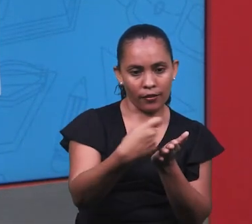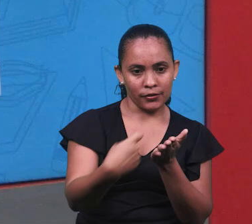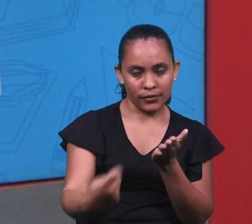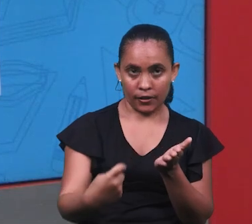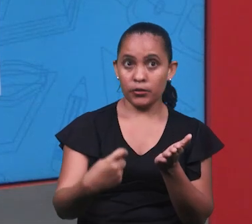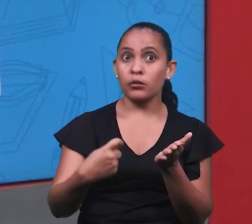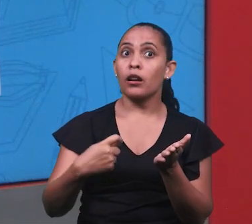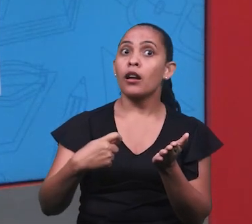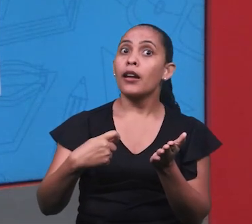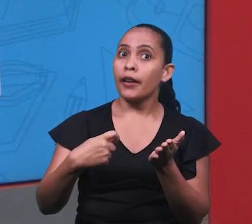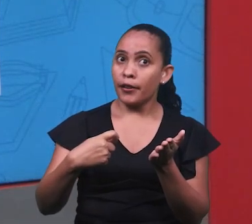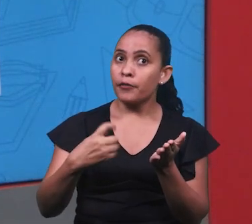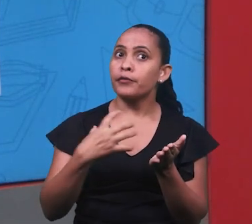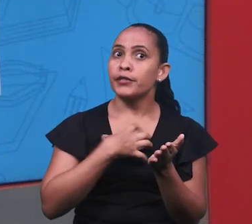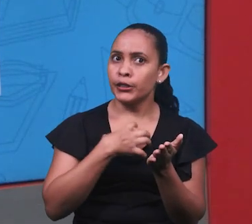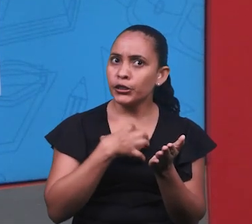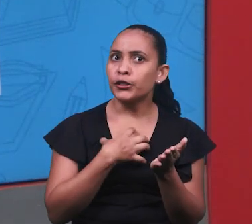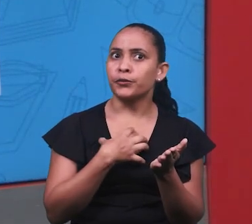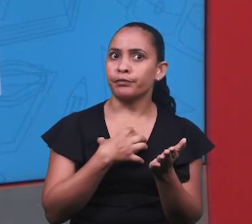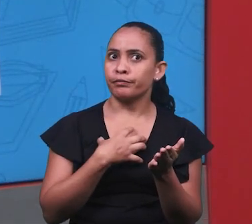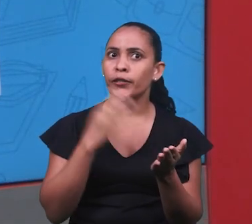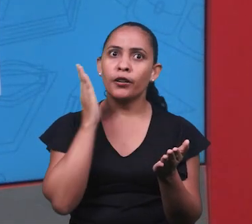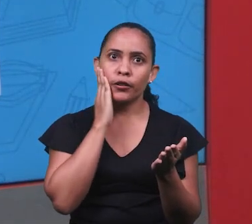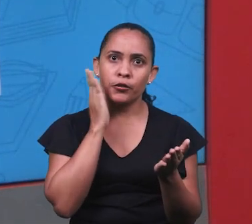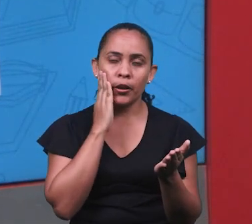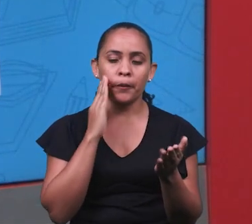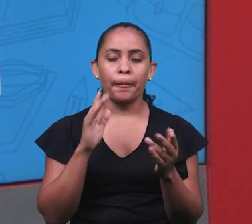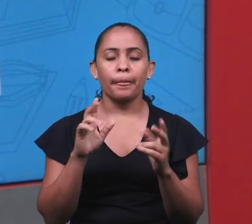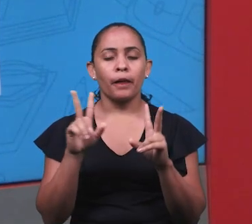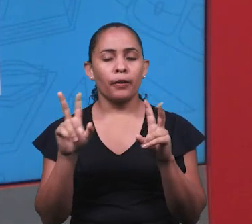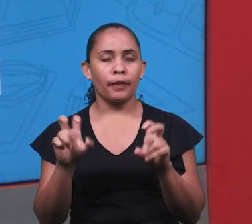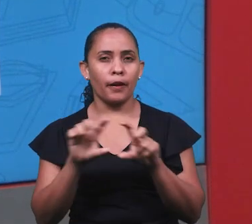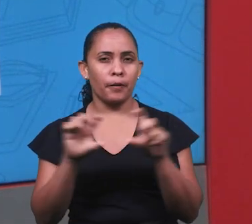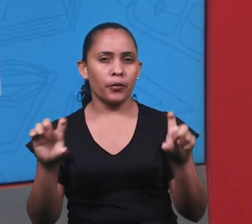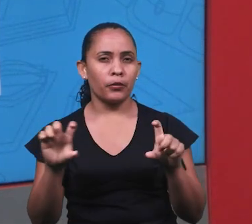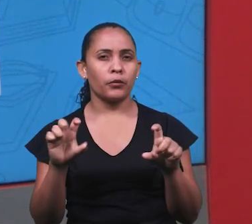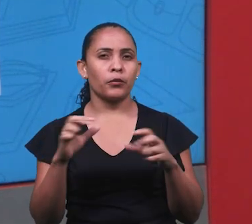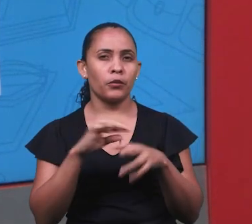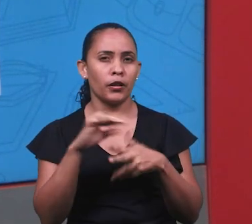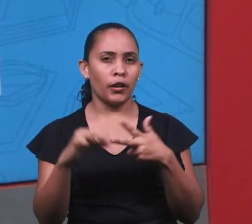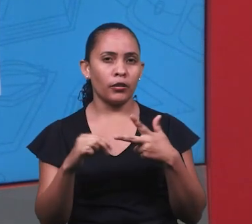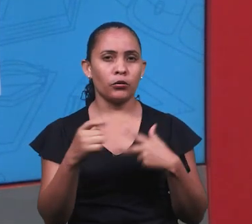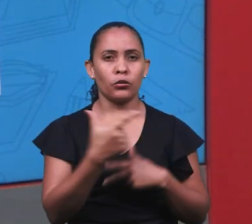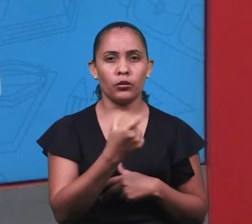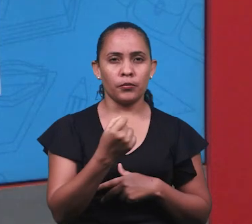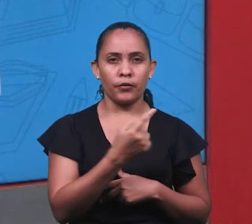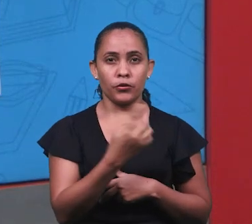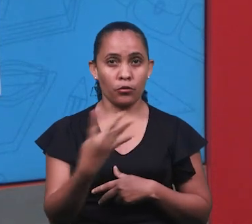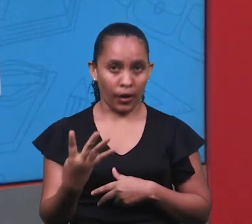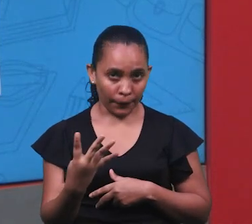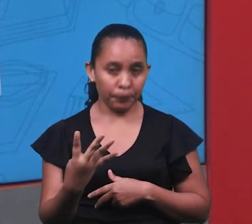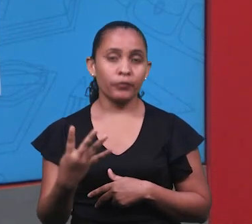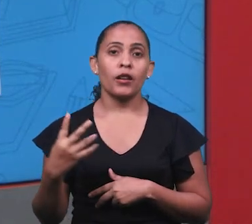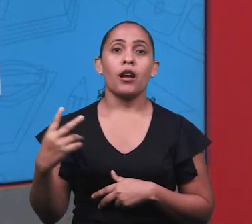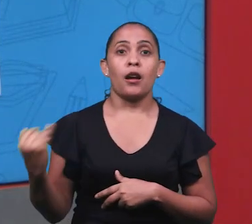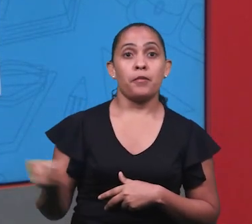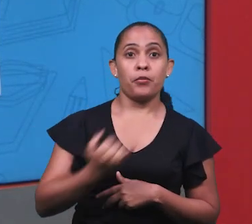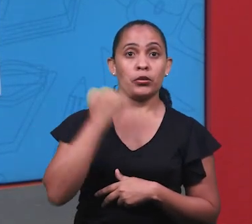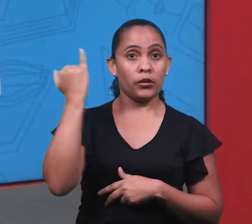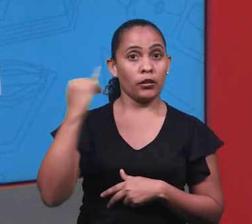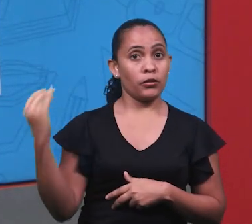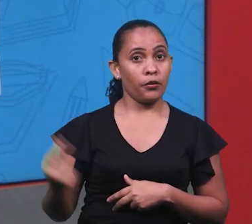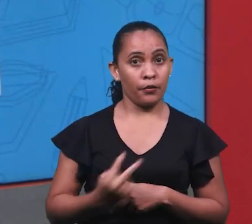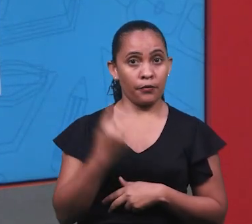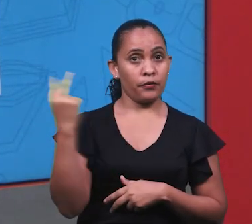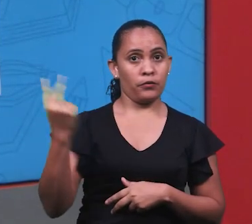sentido naquele aspecto, né? Então, por exemplo, o tema do Enem de 2024 agora, que falava sobre a importância da valorização da